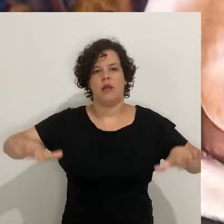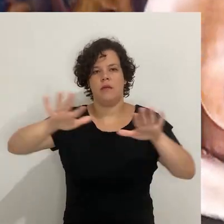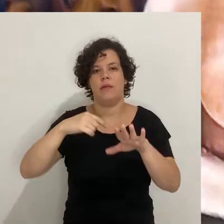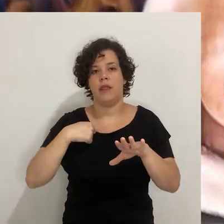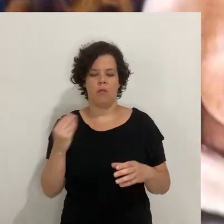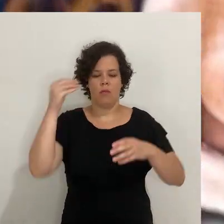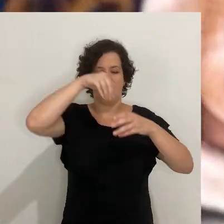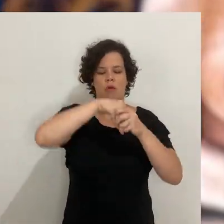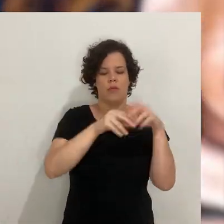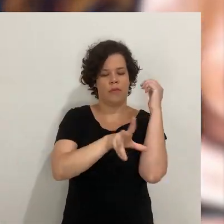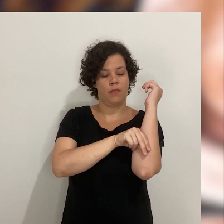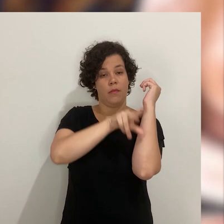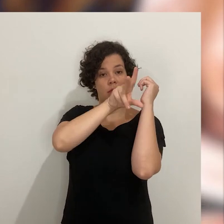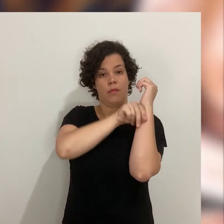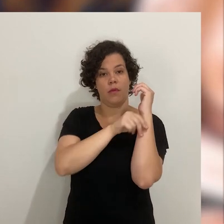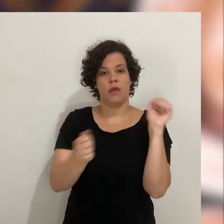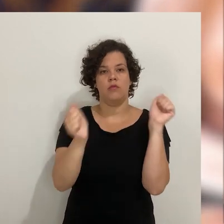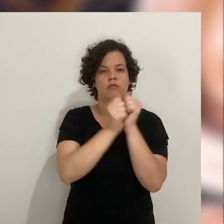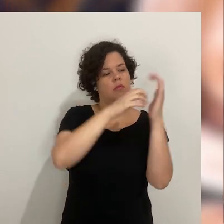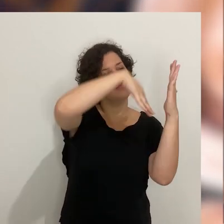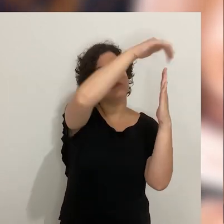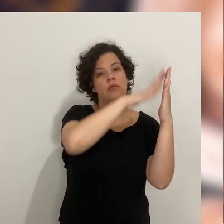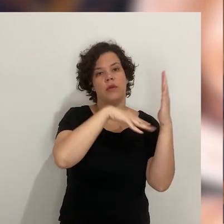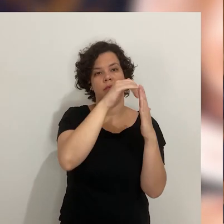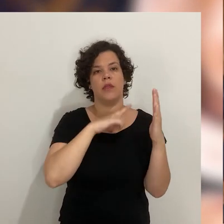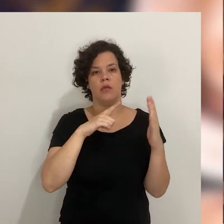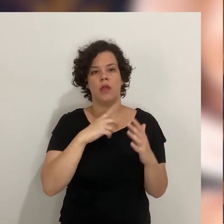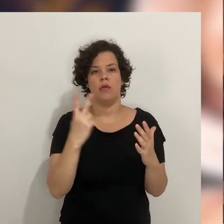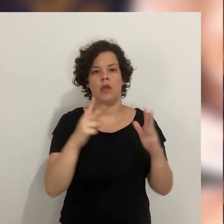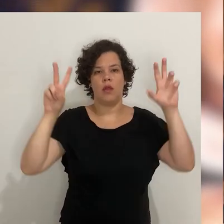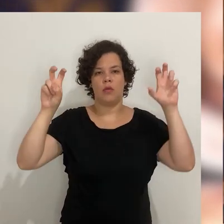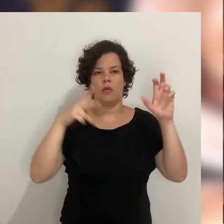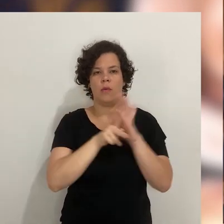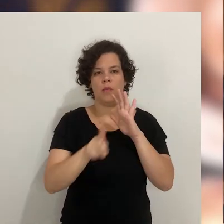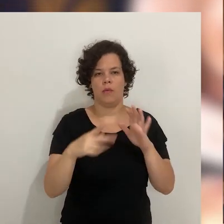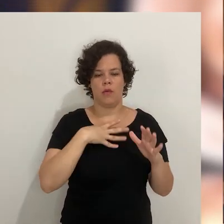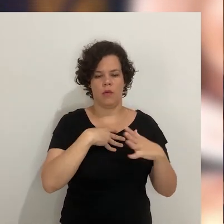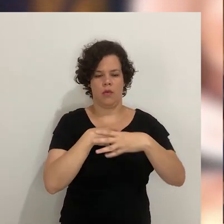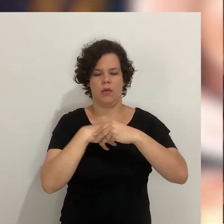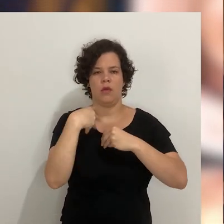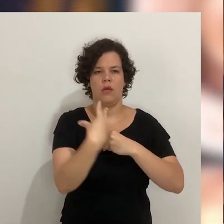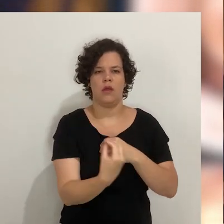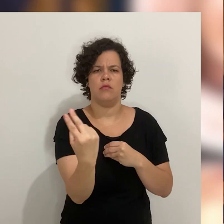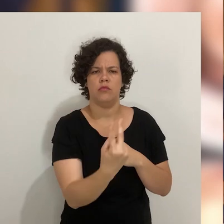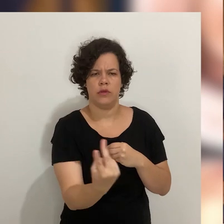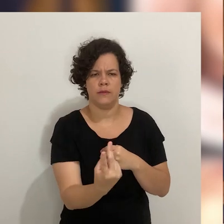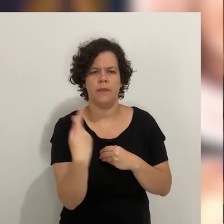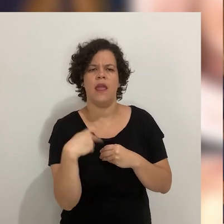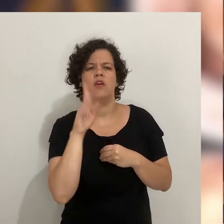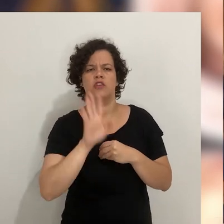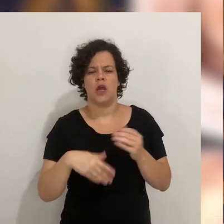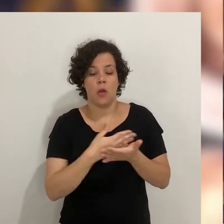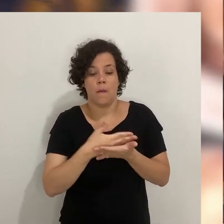levo a cigarra para a pintura. Eu tenho então a gerações 2. Eu já estava começando